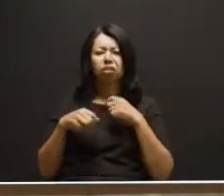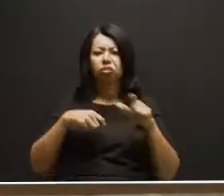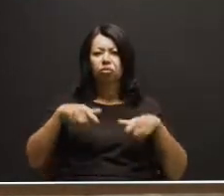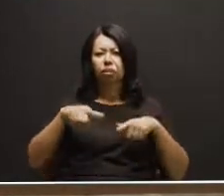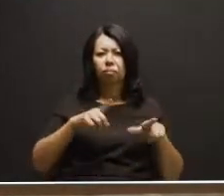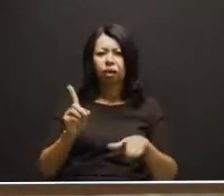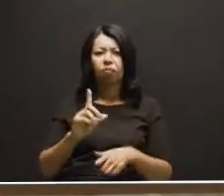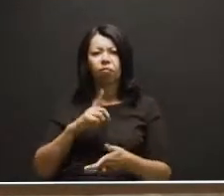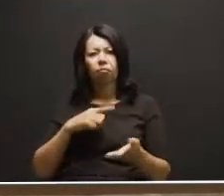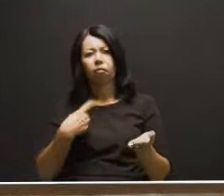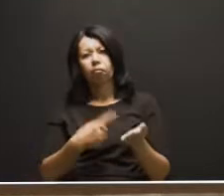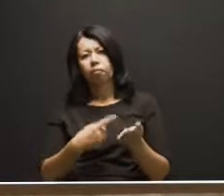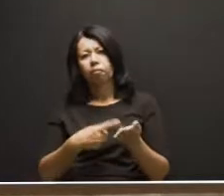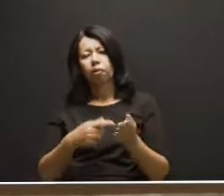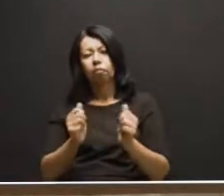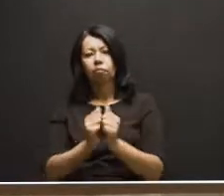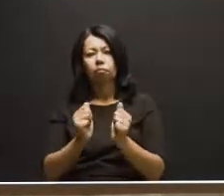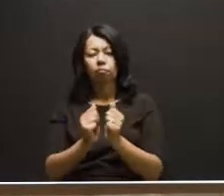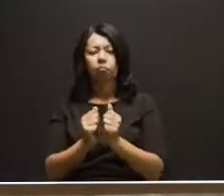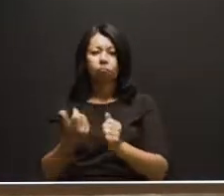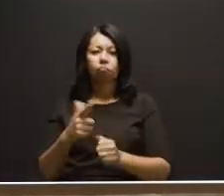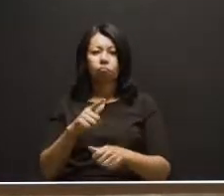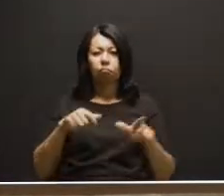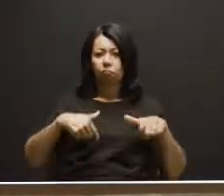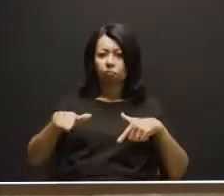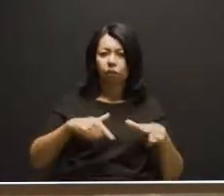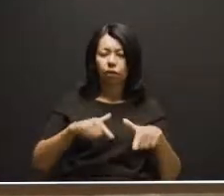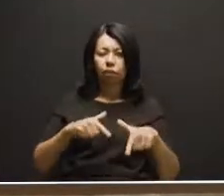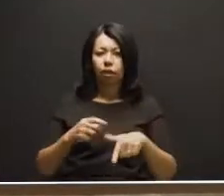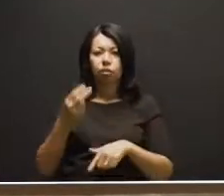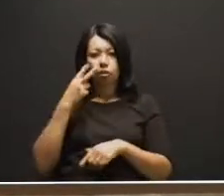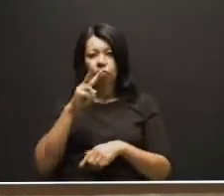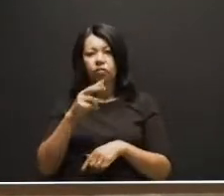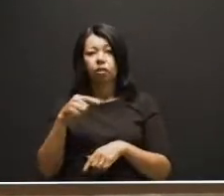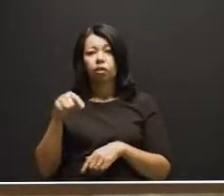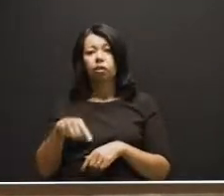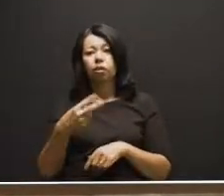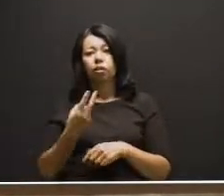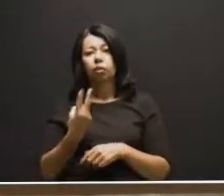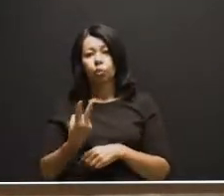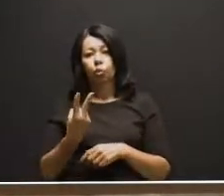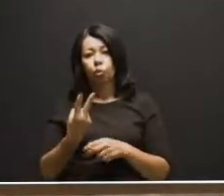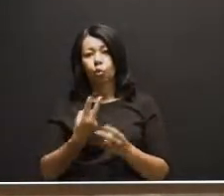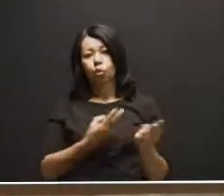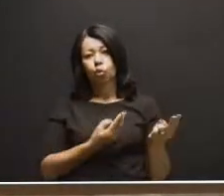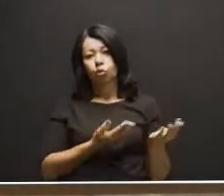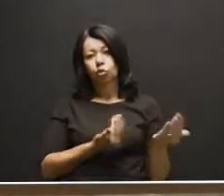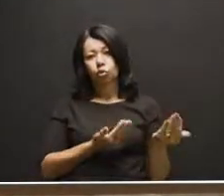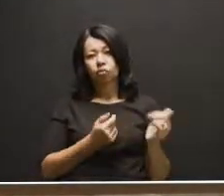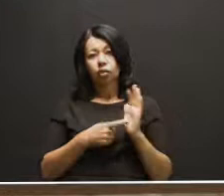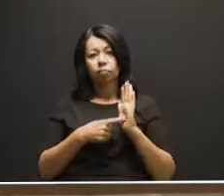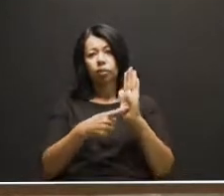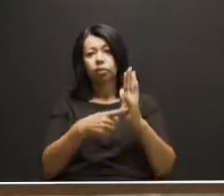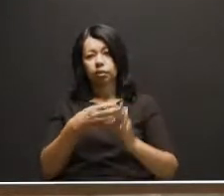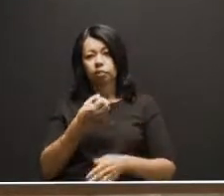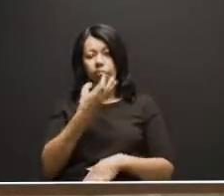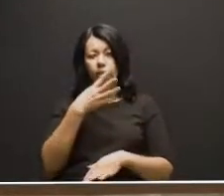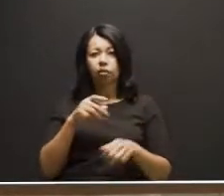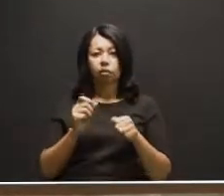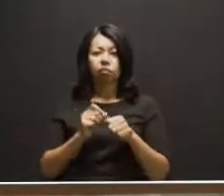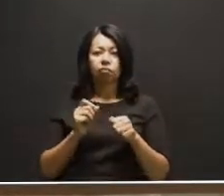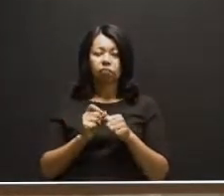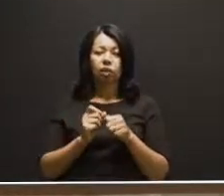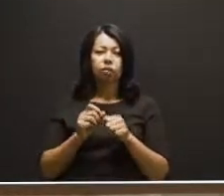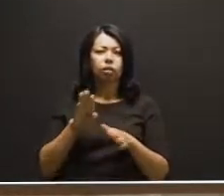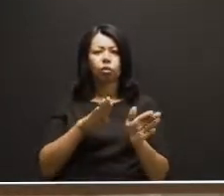comprometimento total com a pasta vemos aqui é dois jovens que representam muito bem fazem do limão uma